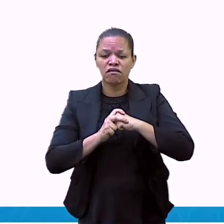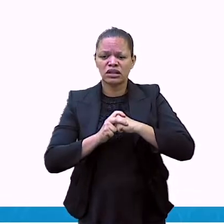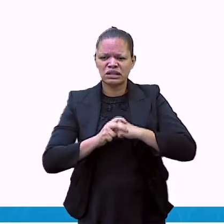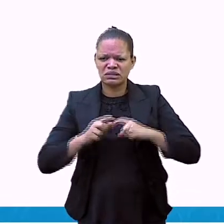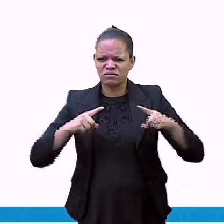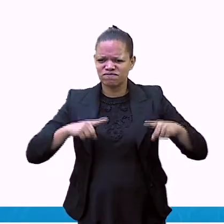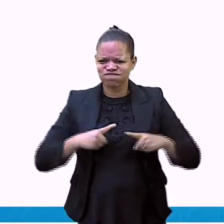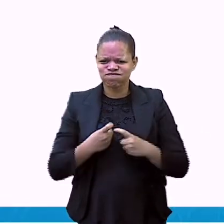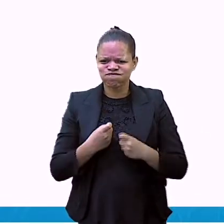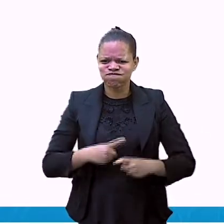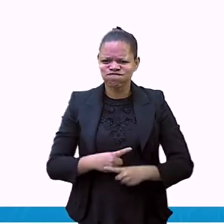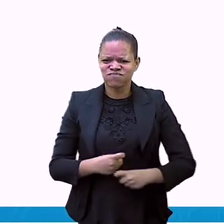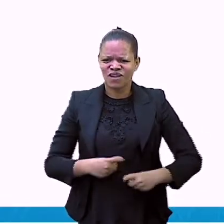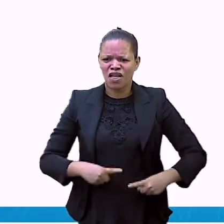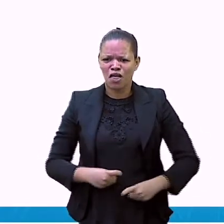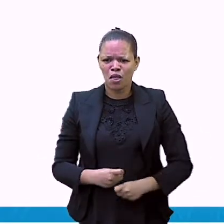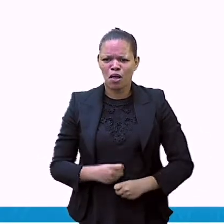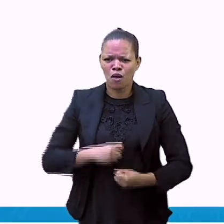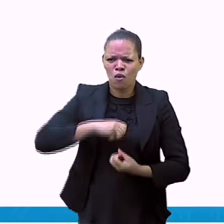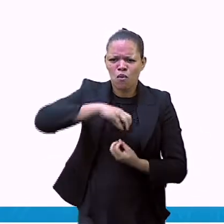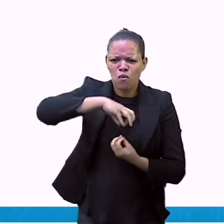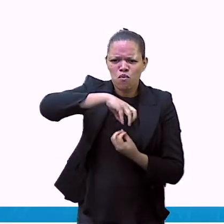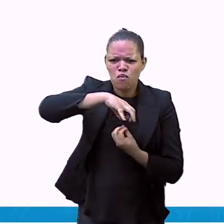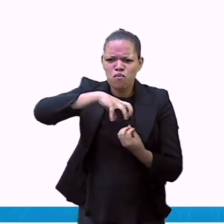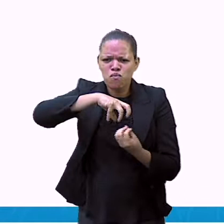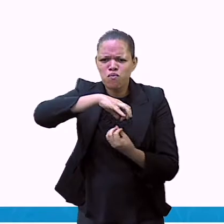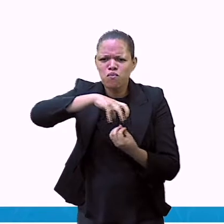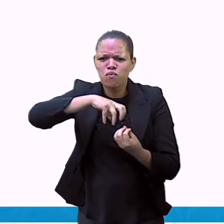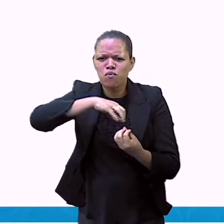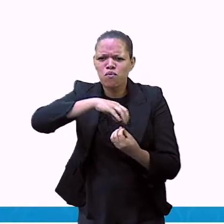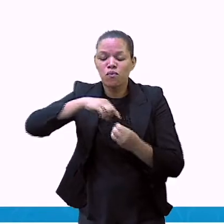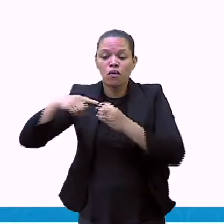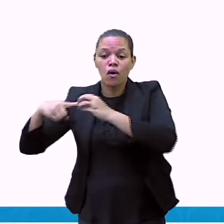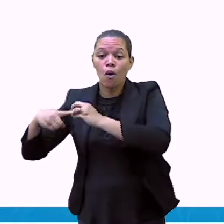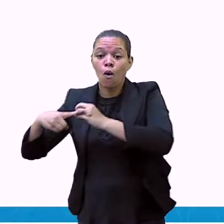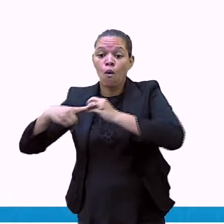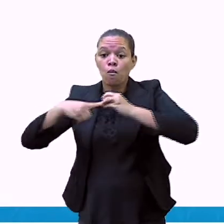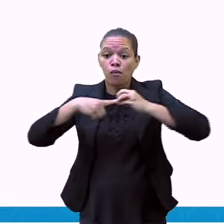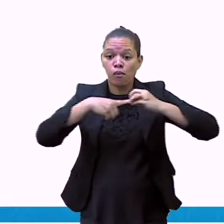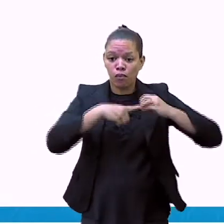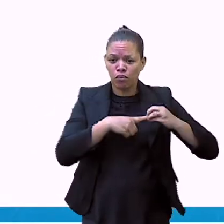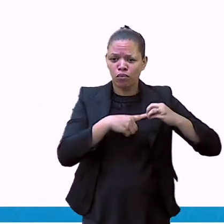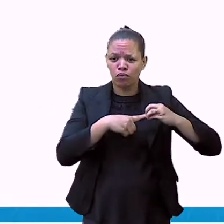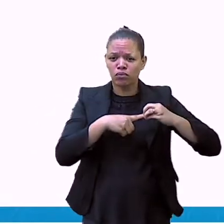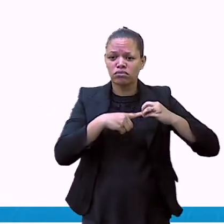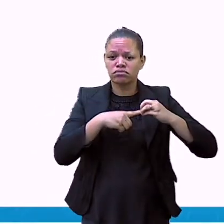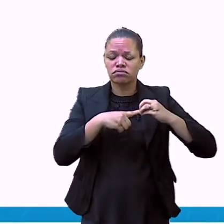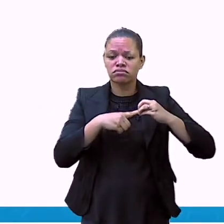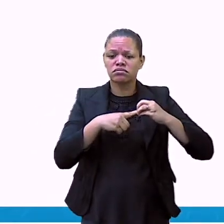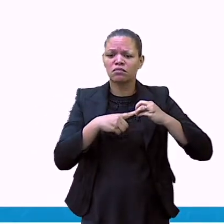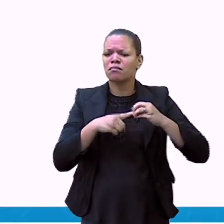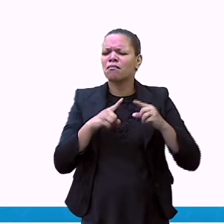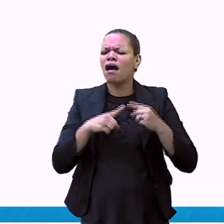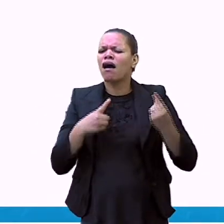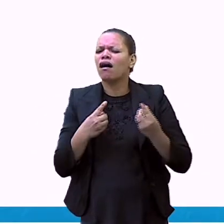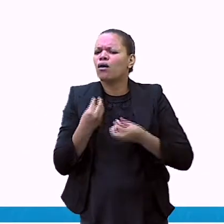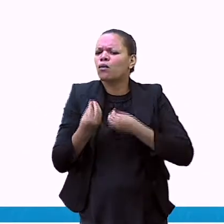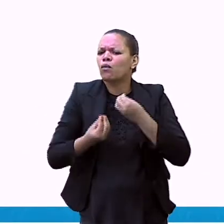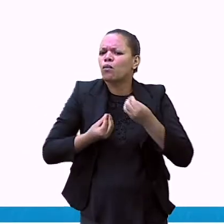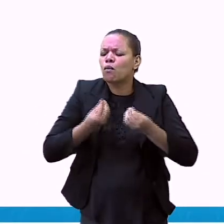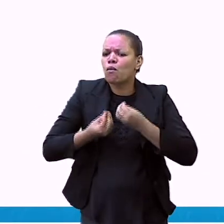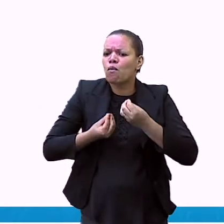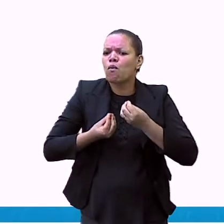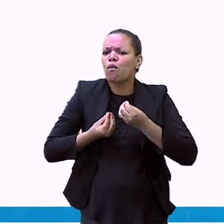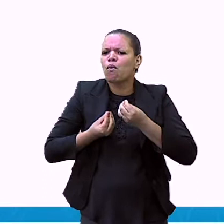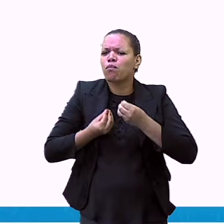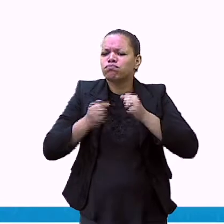fungos, protozoários, e são passados de pessoas para